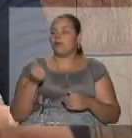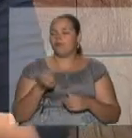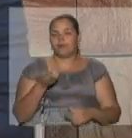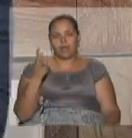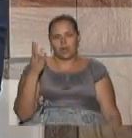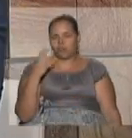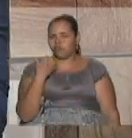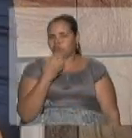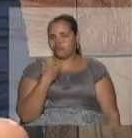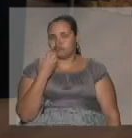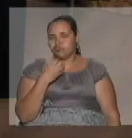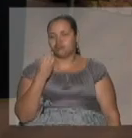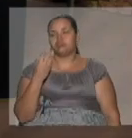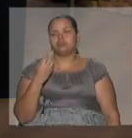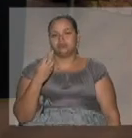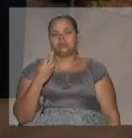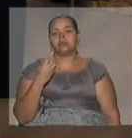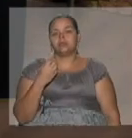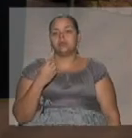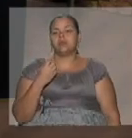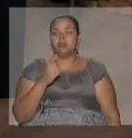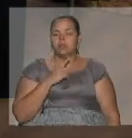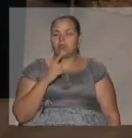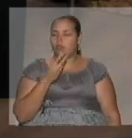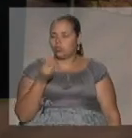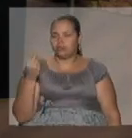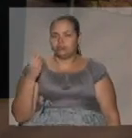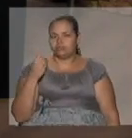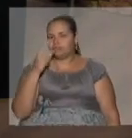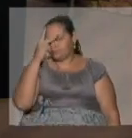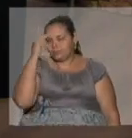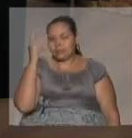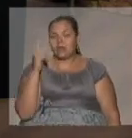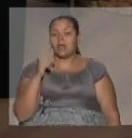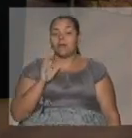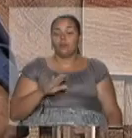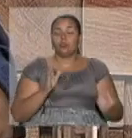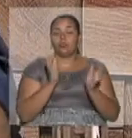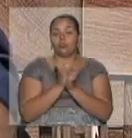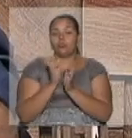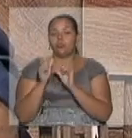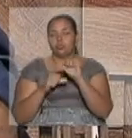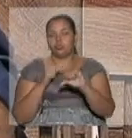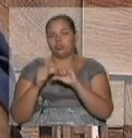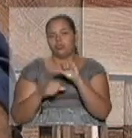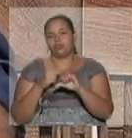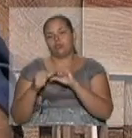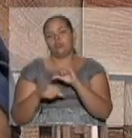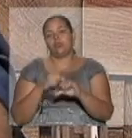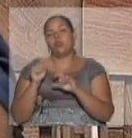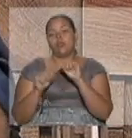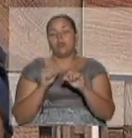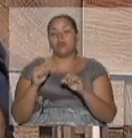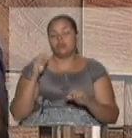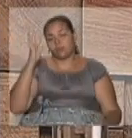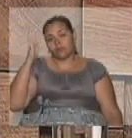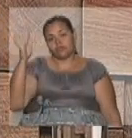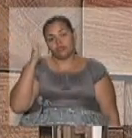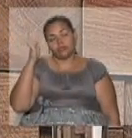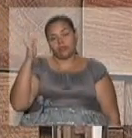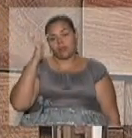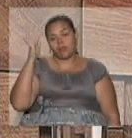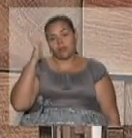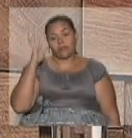músicos nessa em onda aí, teve muita gente que passou por lá, né? Mudava-se as bandas, mas em função do que a gente imaginava